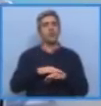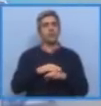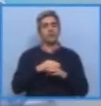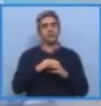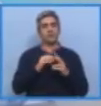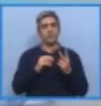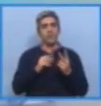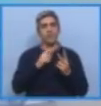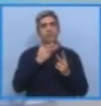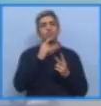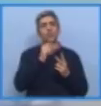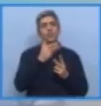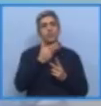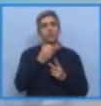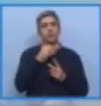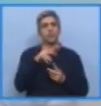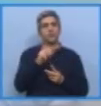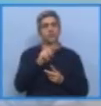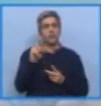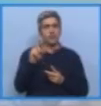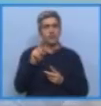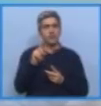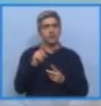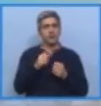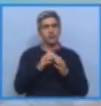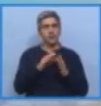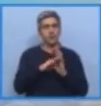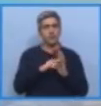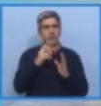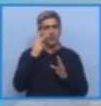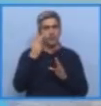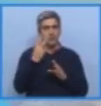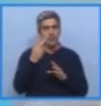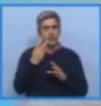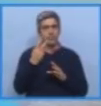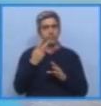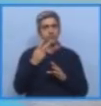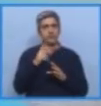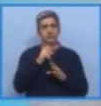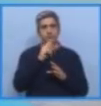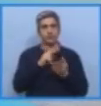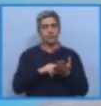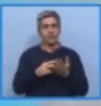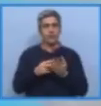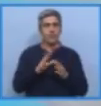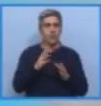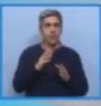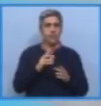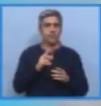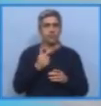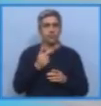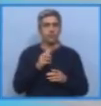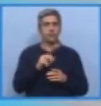Aliás, já o nome Tomé é, por si mesmo, todo um programa de vida, porque se nós quiséssemos traduzir assim, mais ou menos